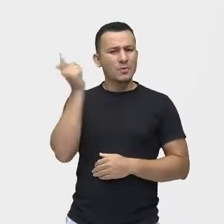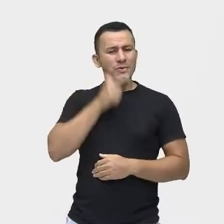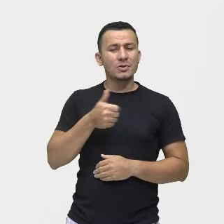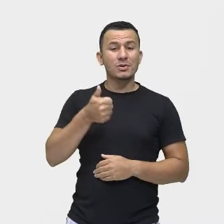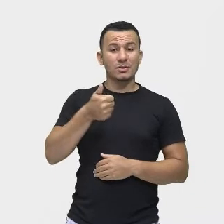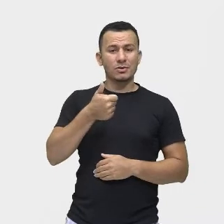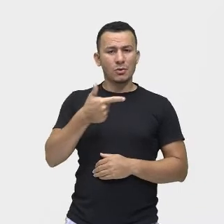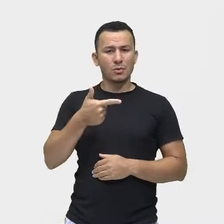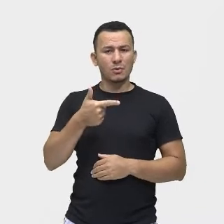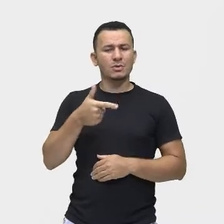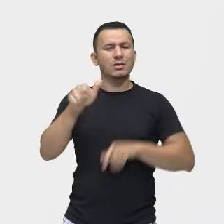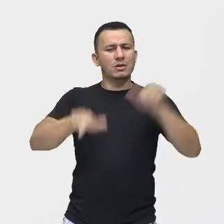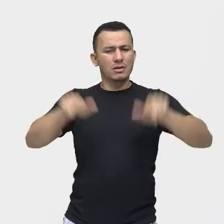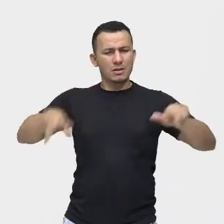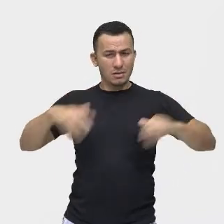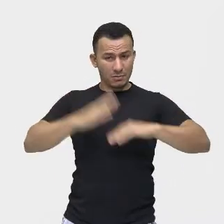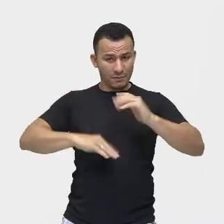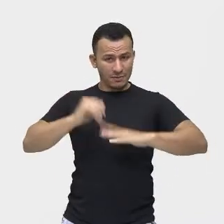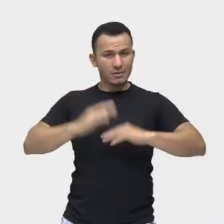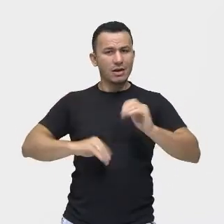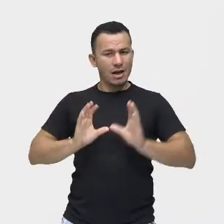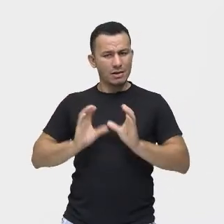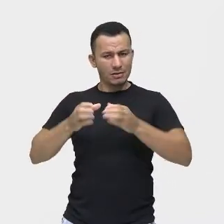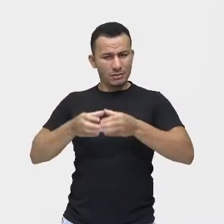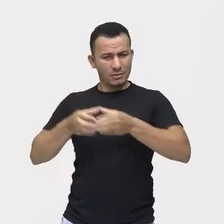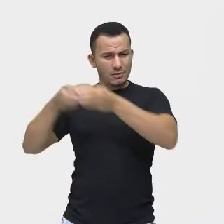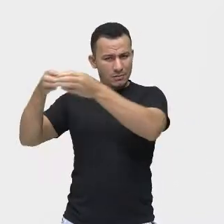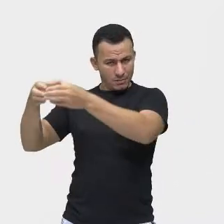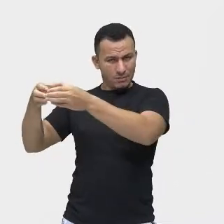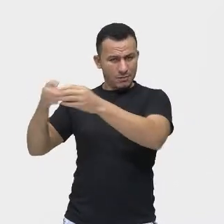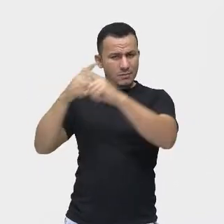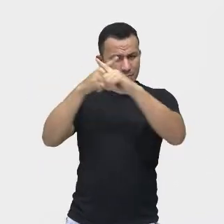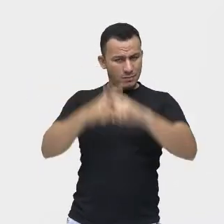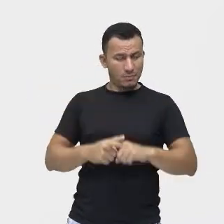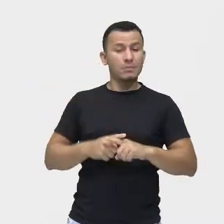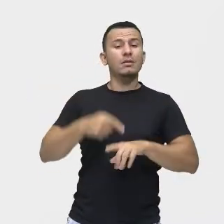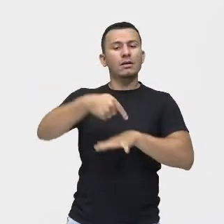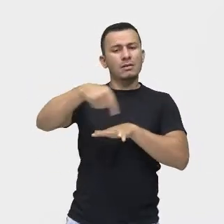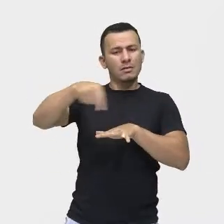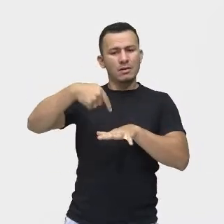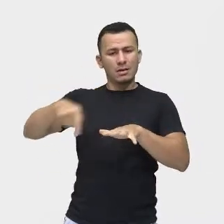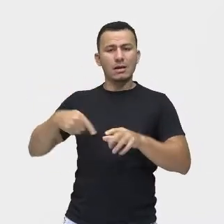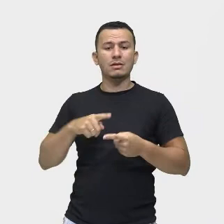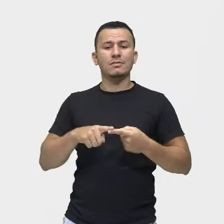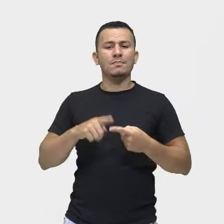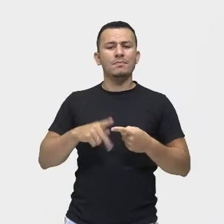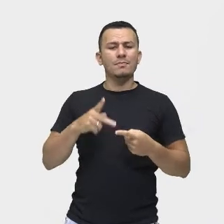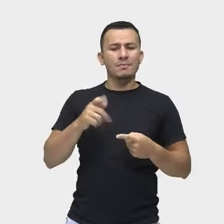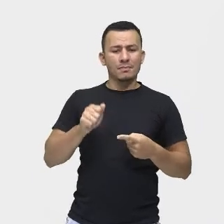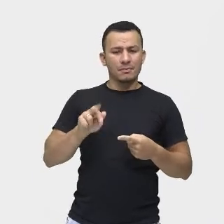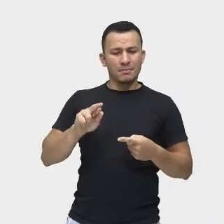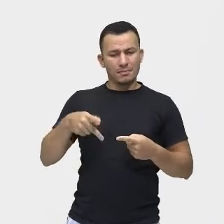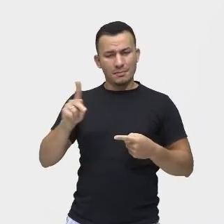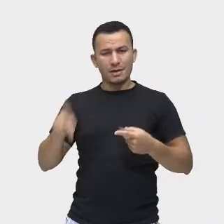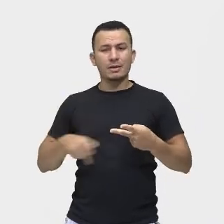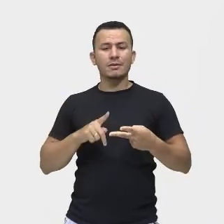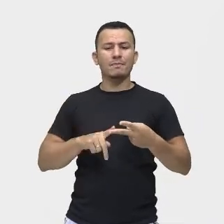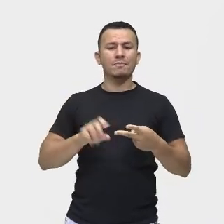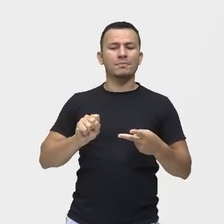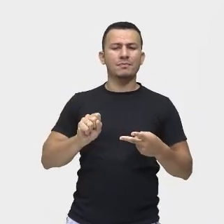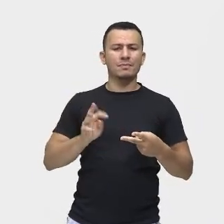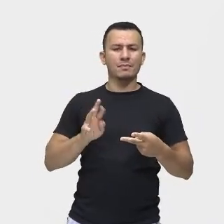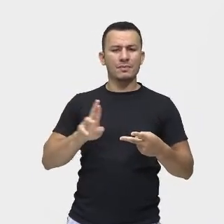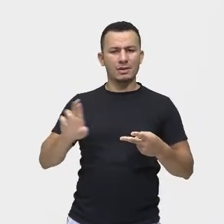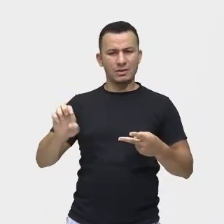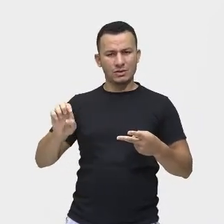12 atletas e eles competiram nas modalidades Park e Street, que nós vamos ver depois o que